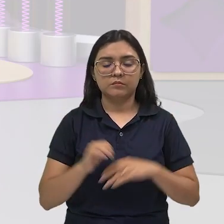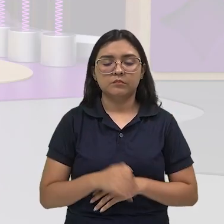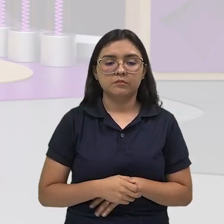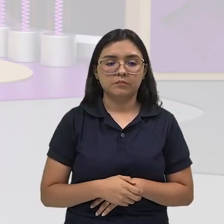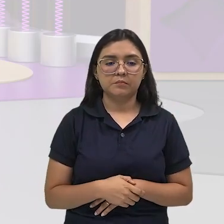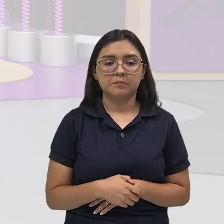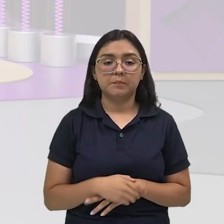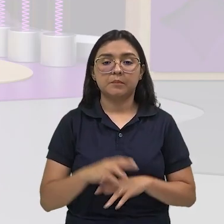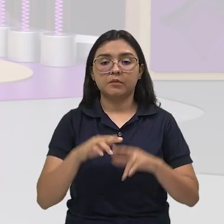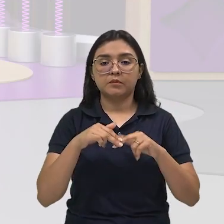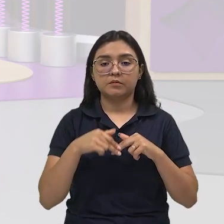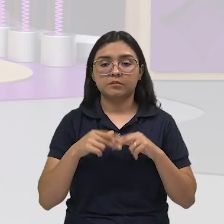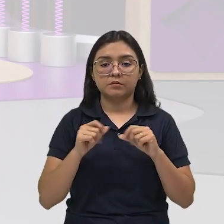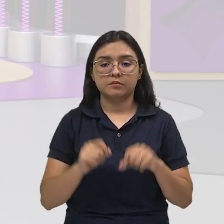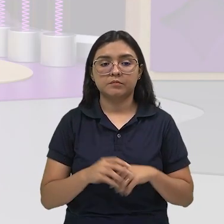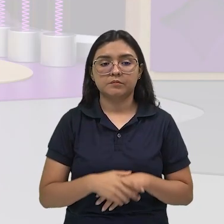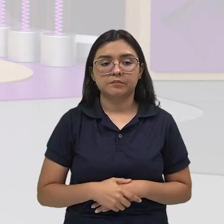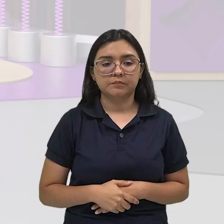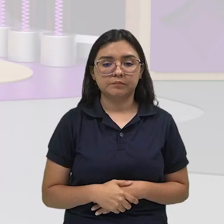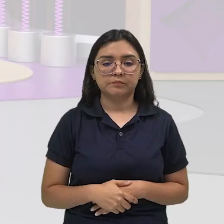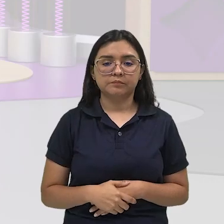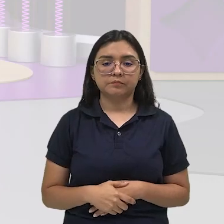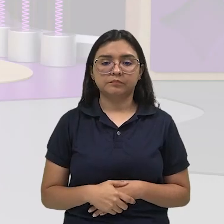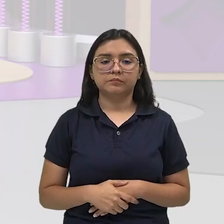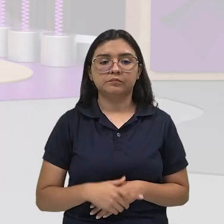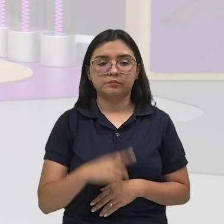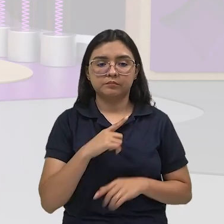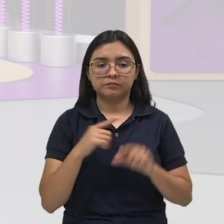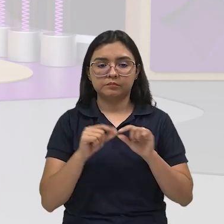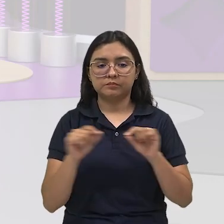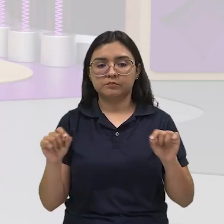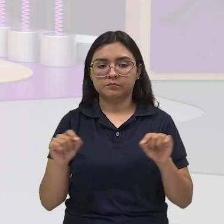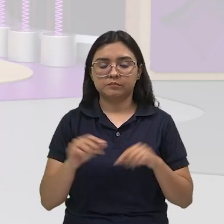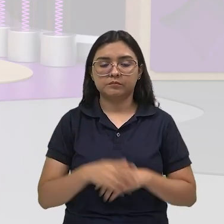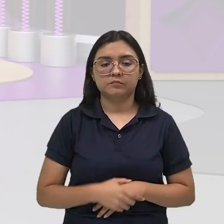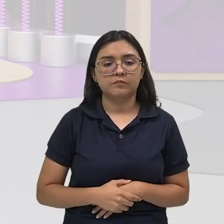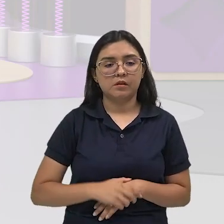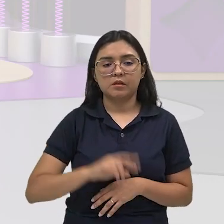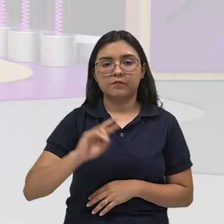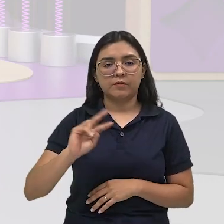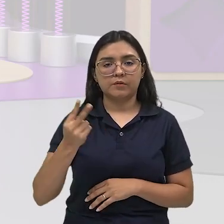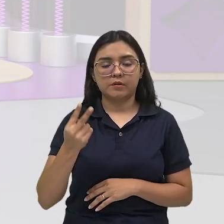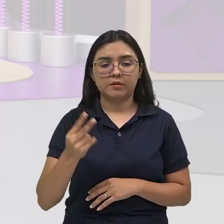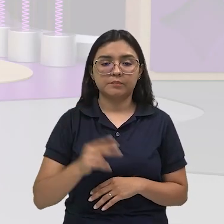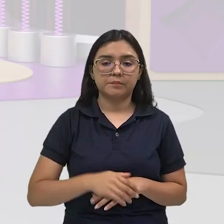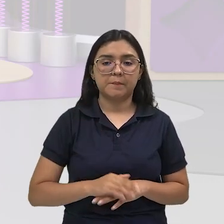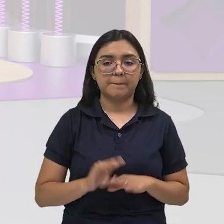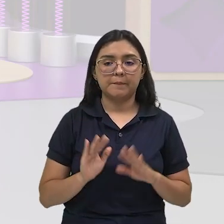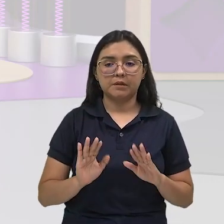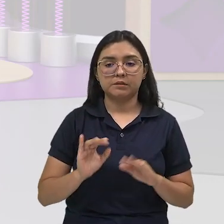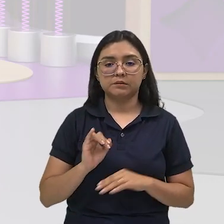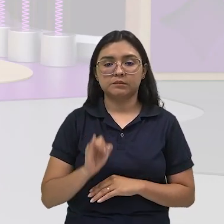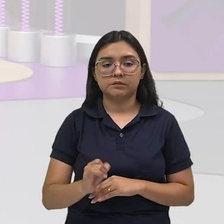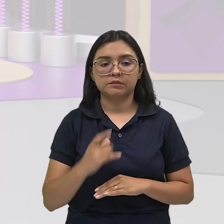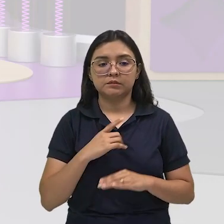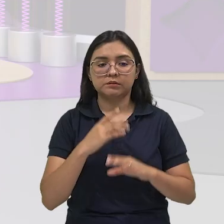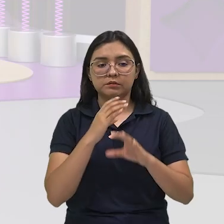medindo. Portanto, é unidimensional, olha, a unidade não fica ao quadrado. Agora, se você